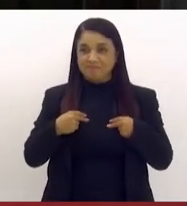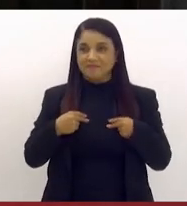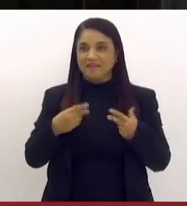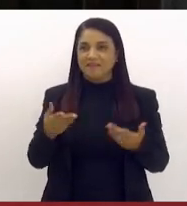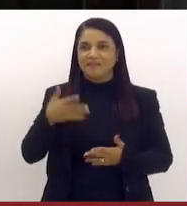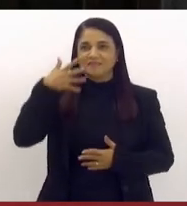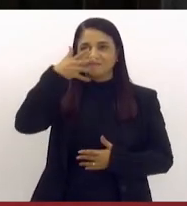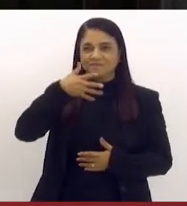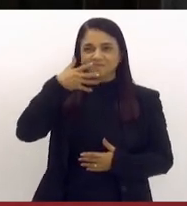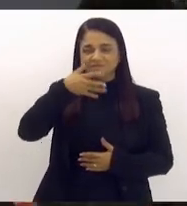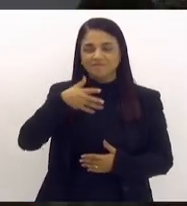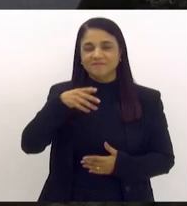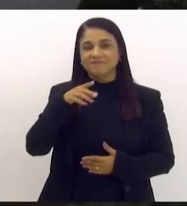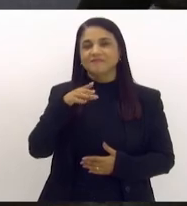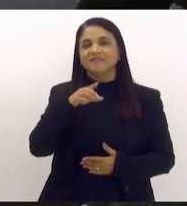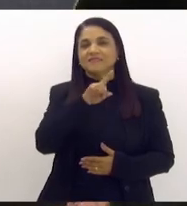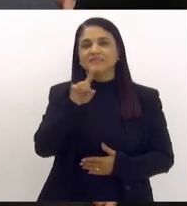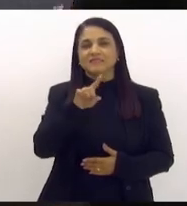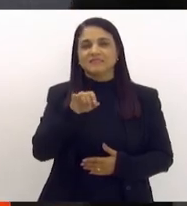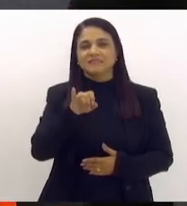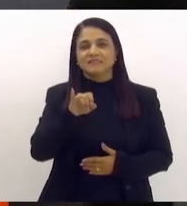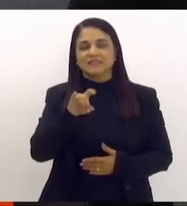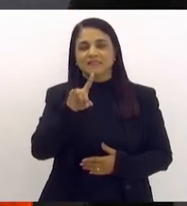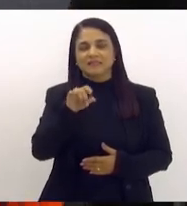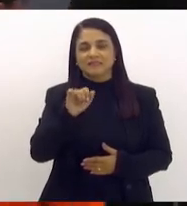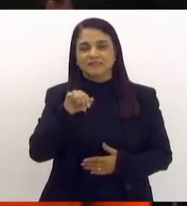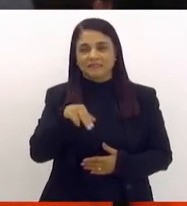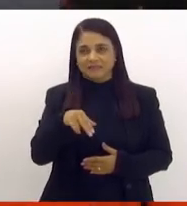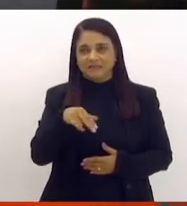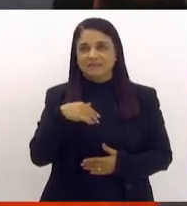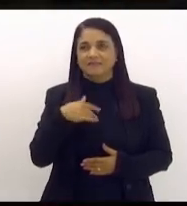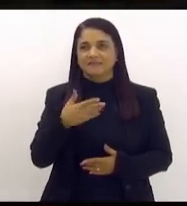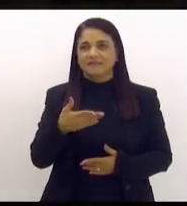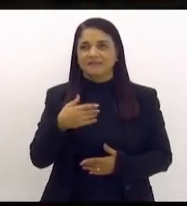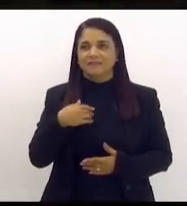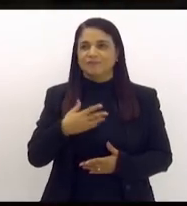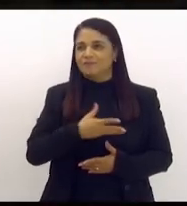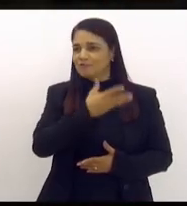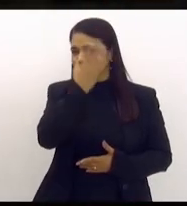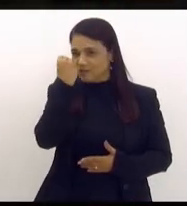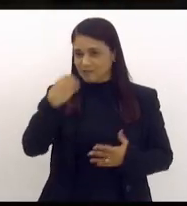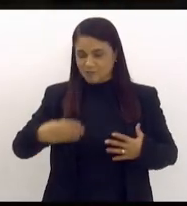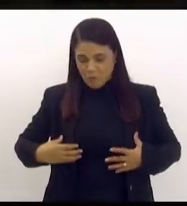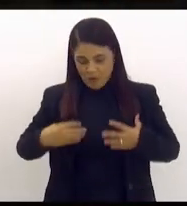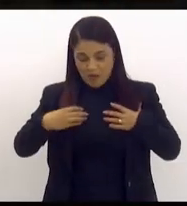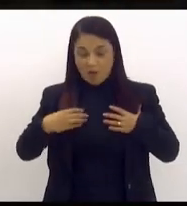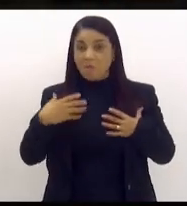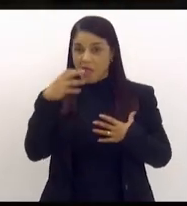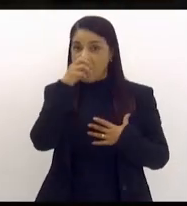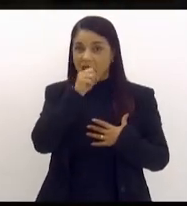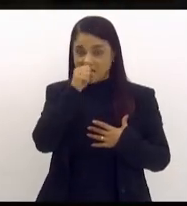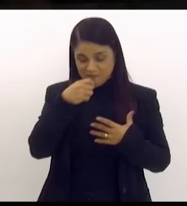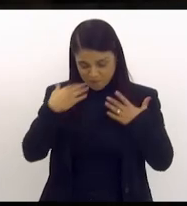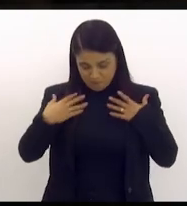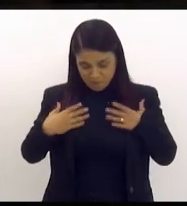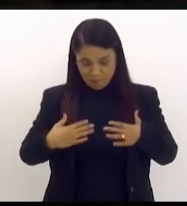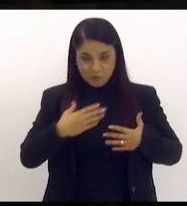Rosângela zeidan também deixei meu macacão em casa mas eu vi de laranja